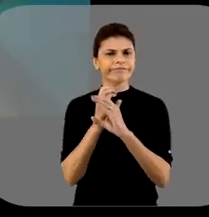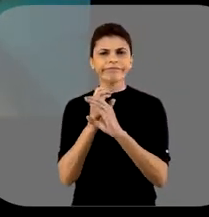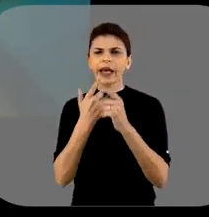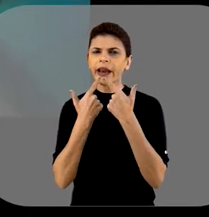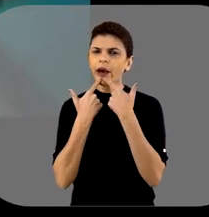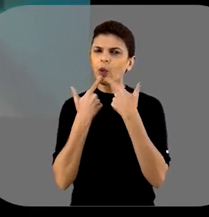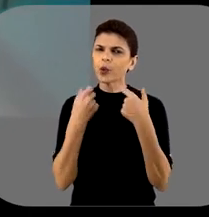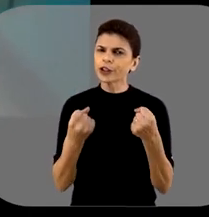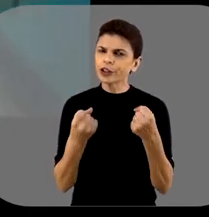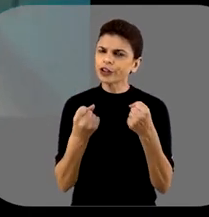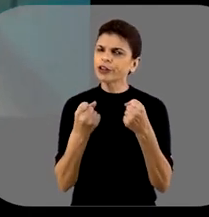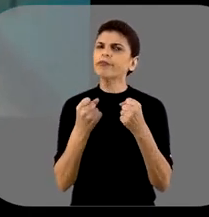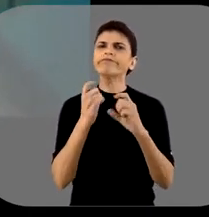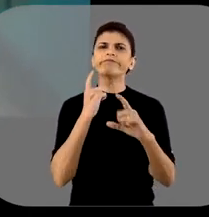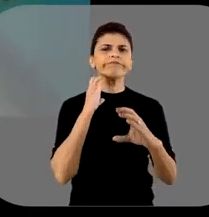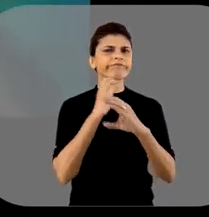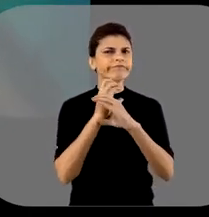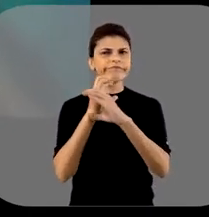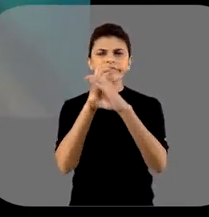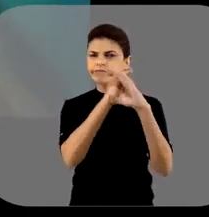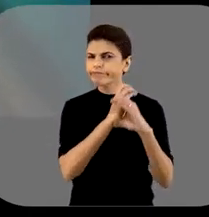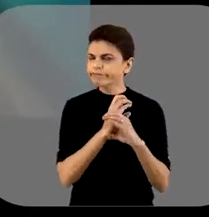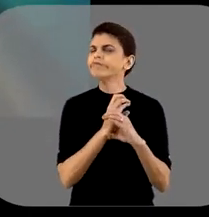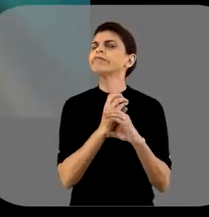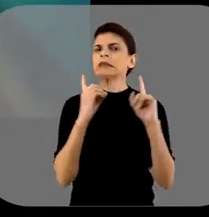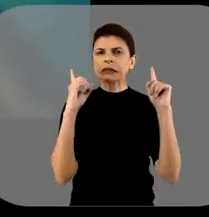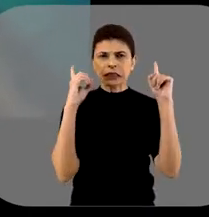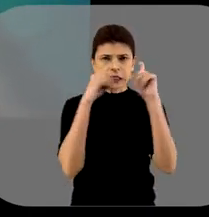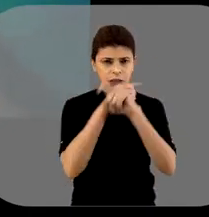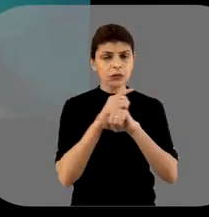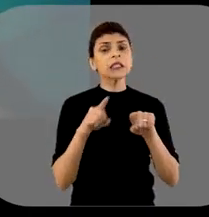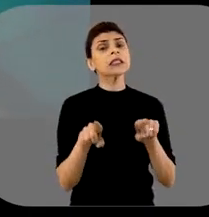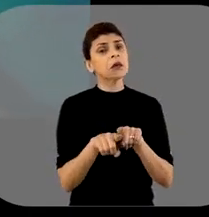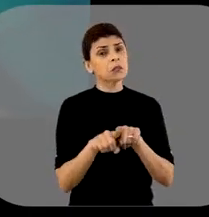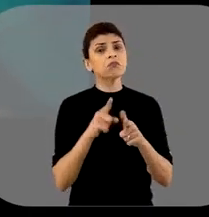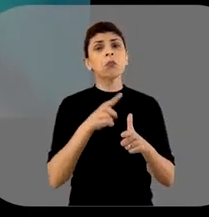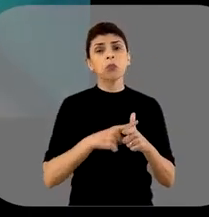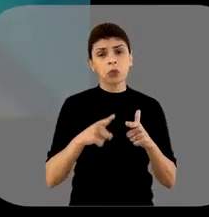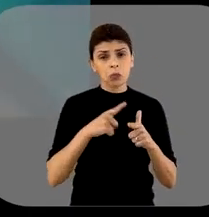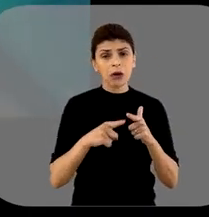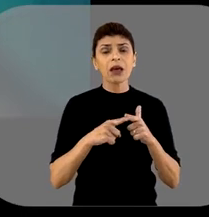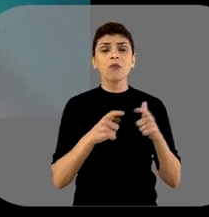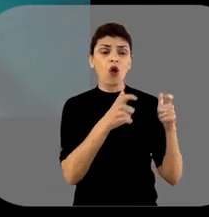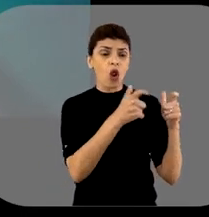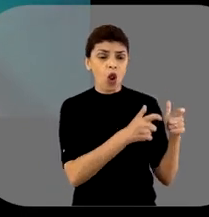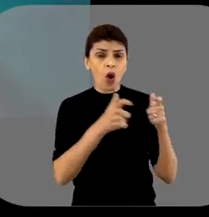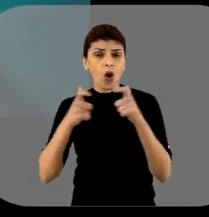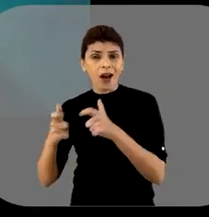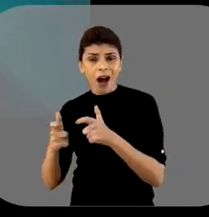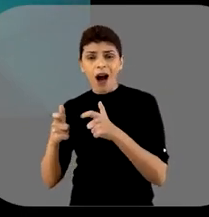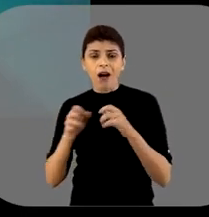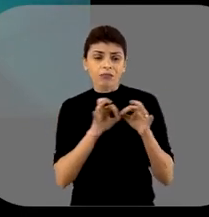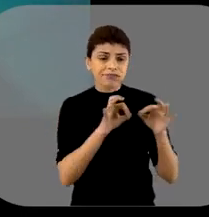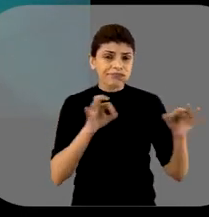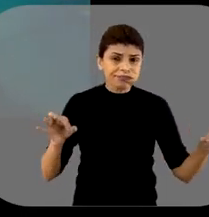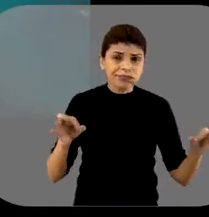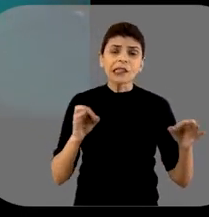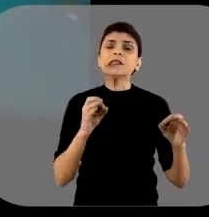é um obstáculo grande. E eu diria também que a barreira geográfica,